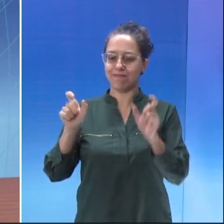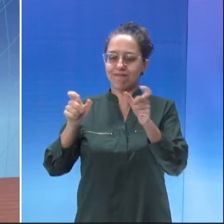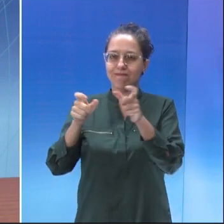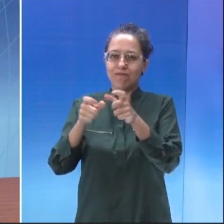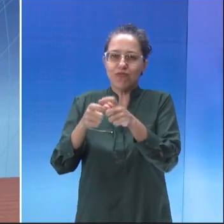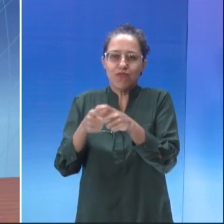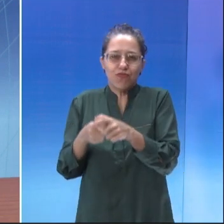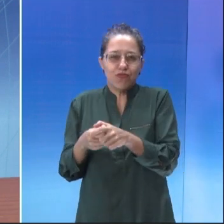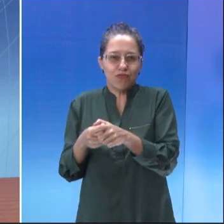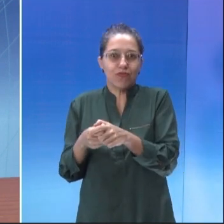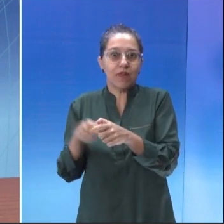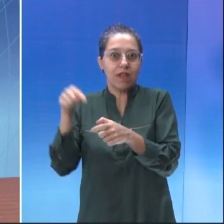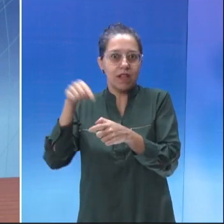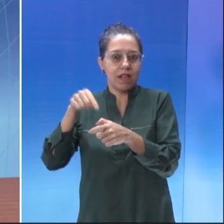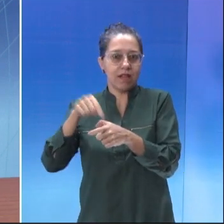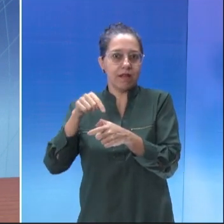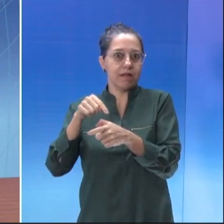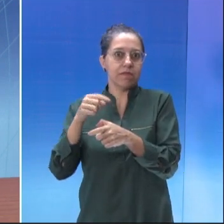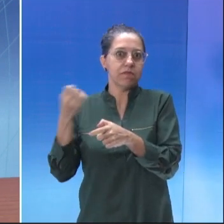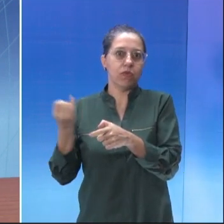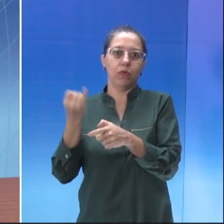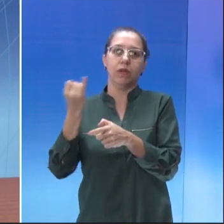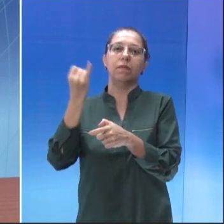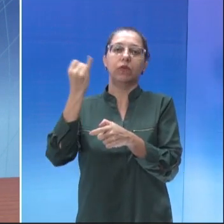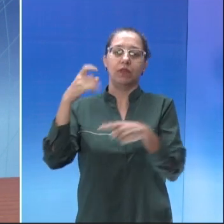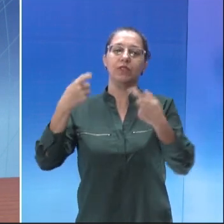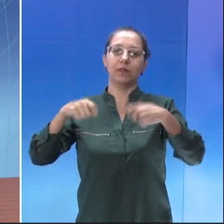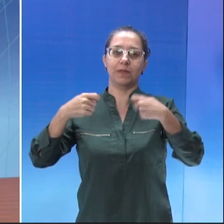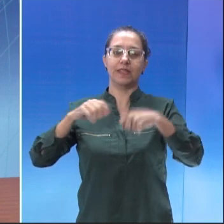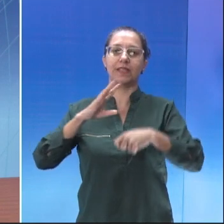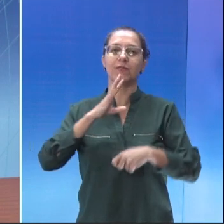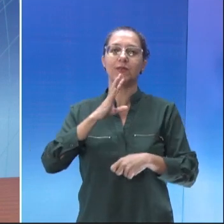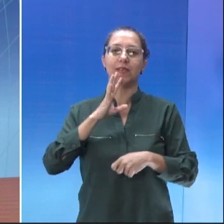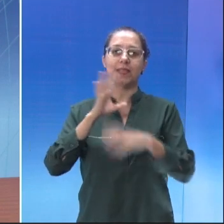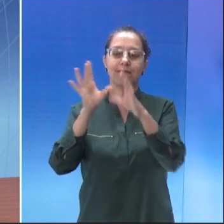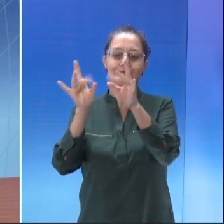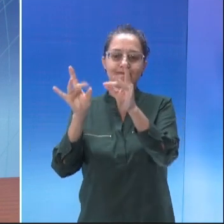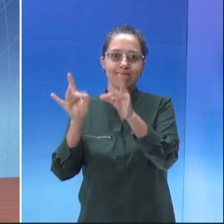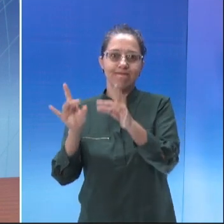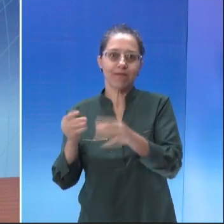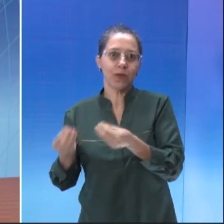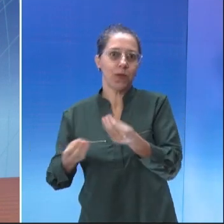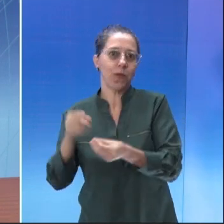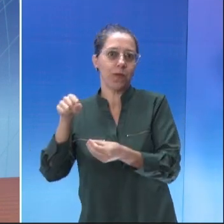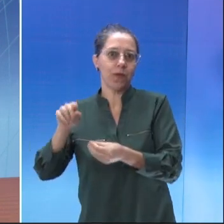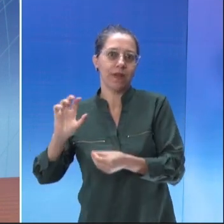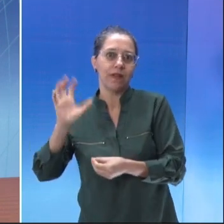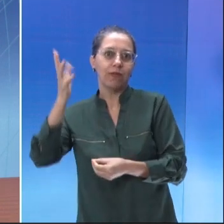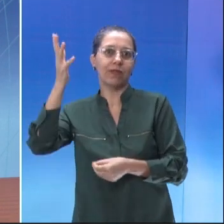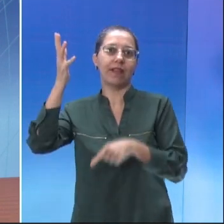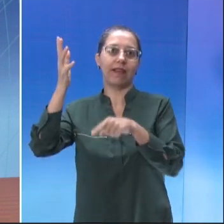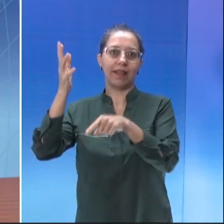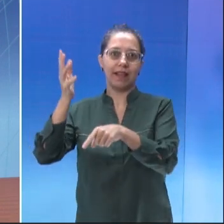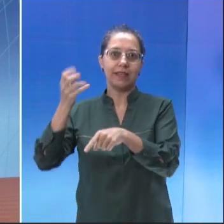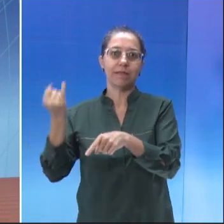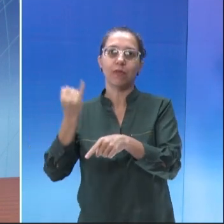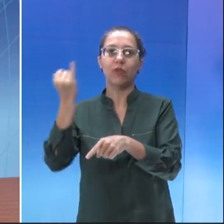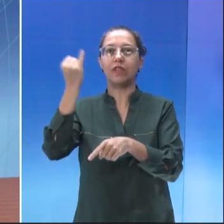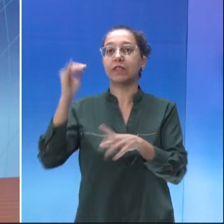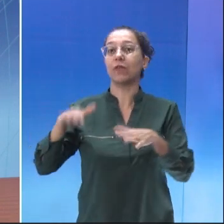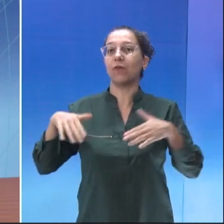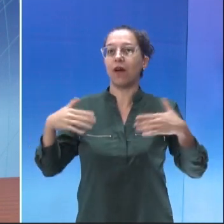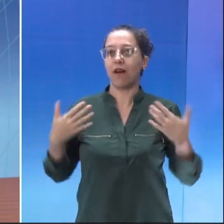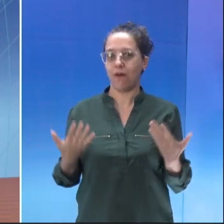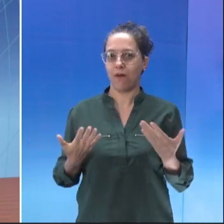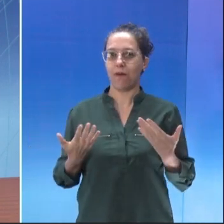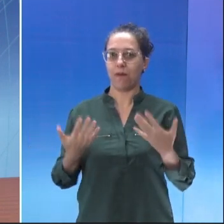uma molécula orgânica que a gente precisa conhecer aí mais os detalhes de como ela funciona e qual a importância dela